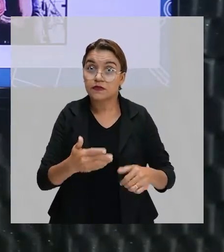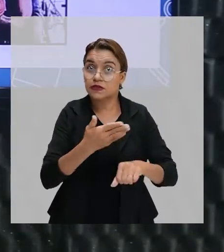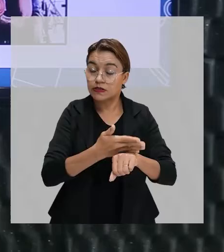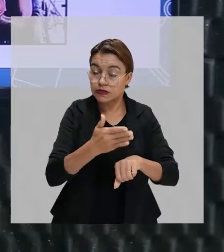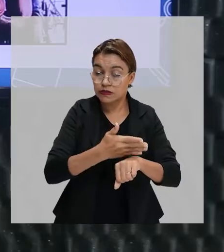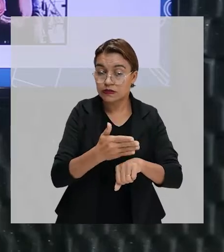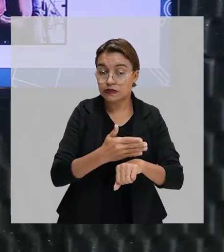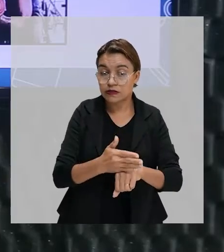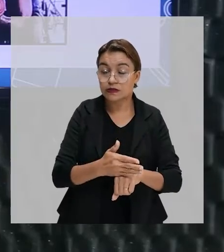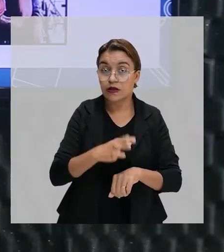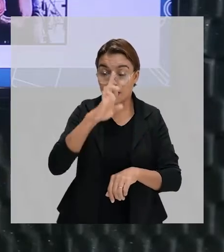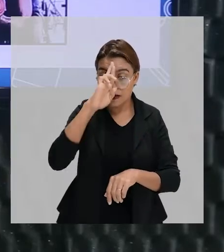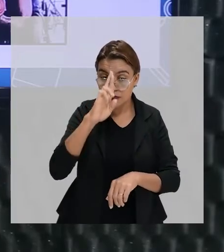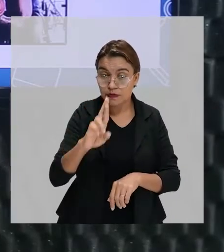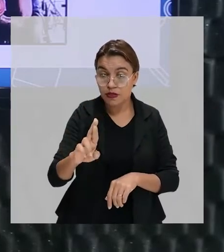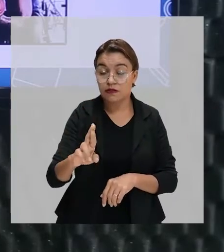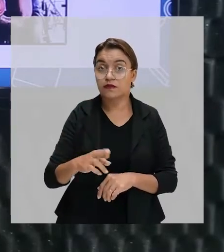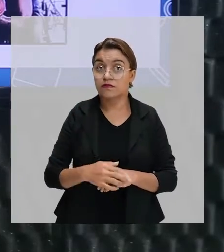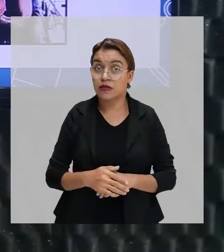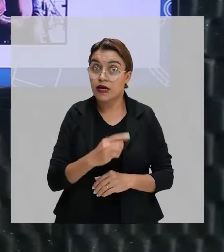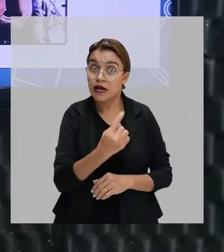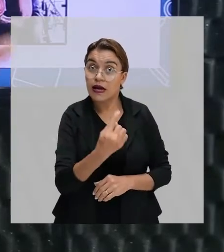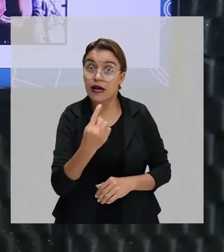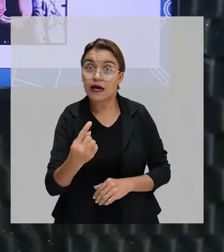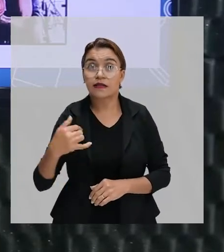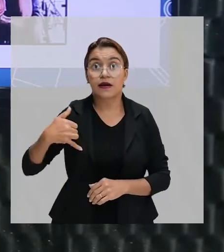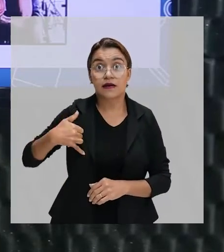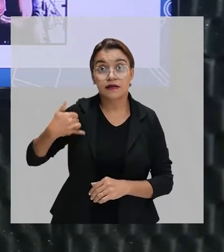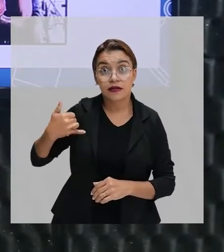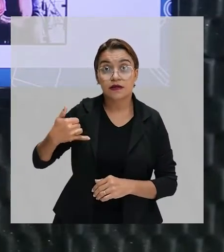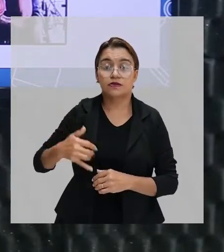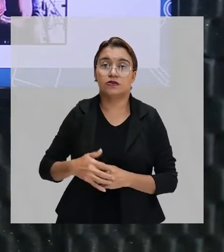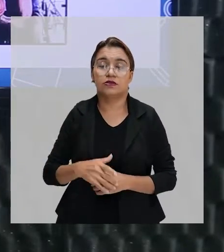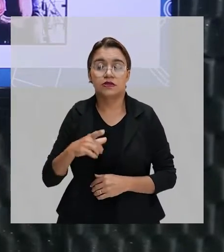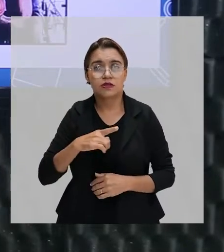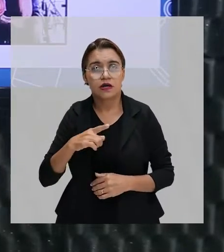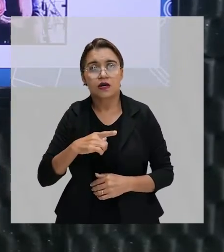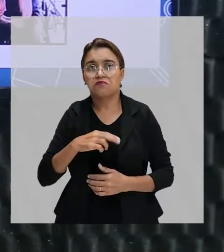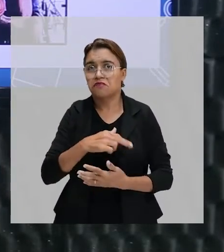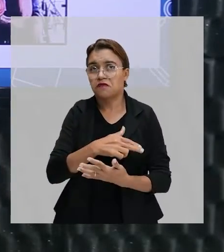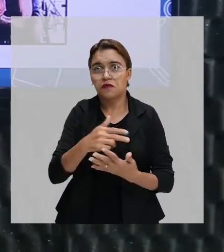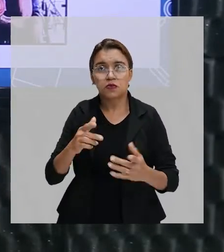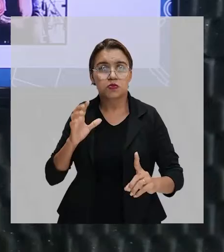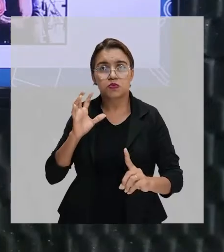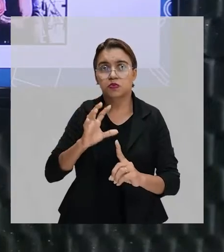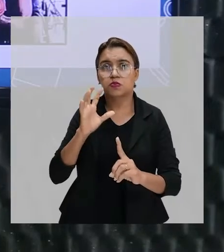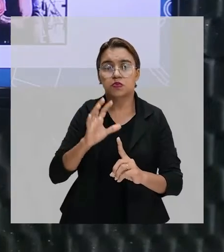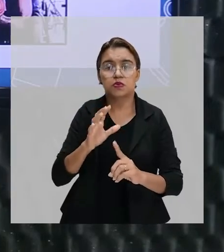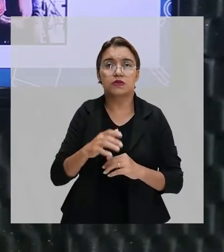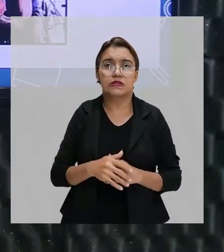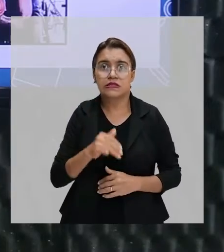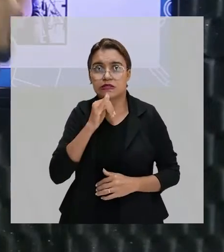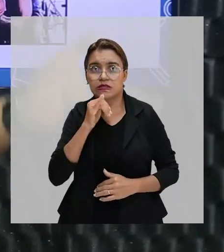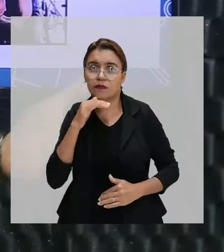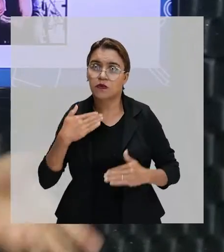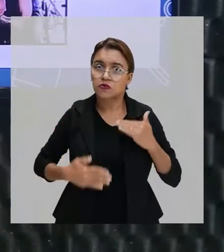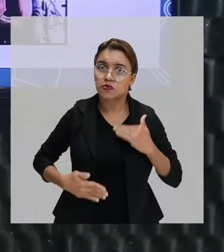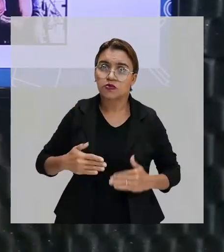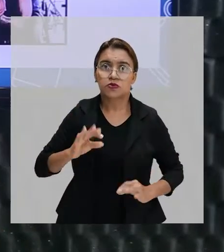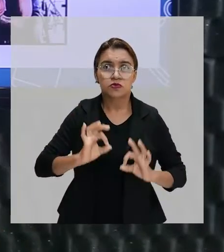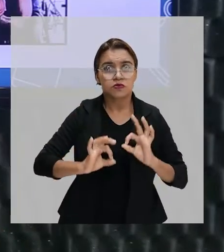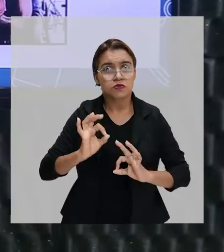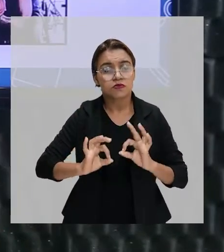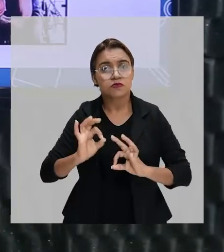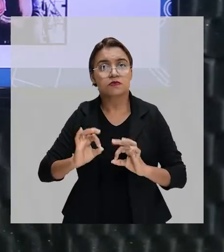biológica porque vai ter vários fatores que podem influenciar o próprio condicionamento físico daquele